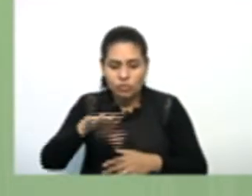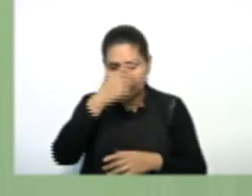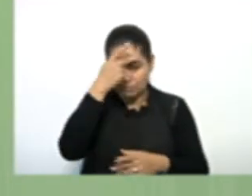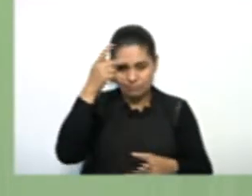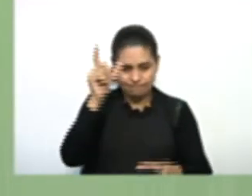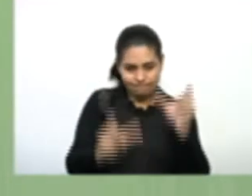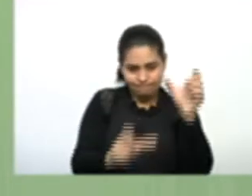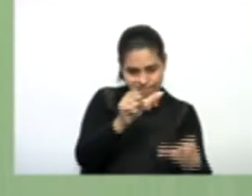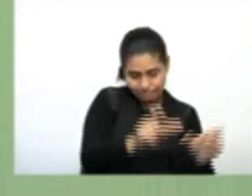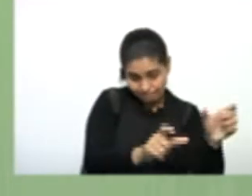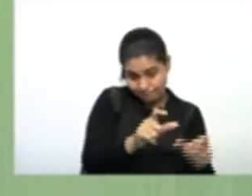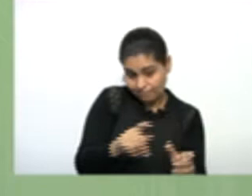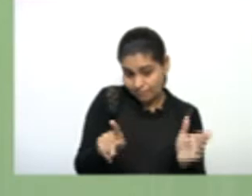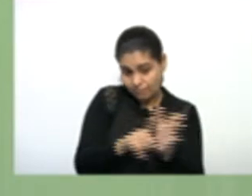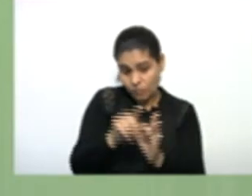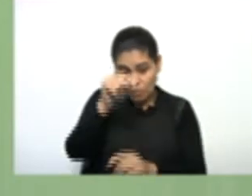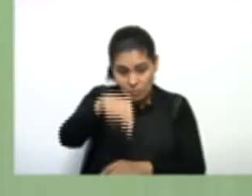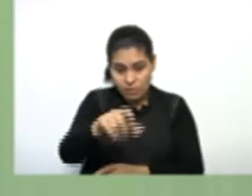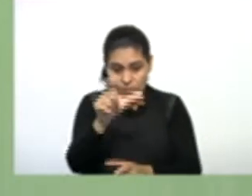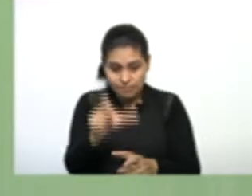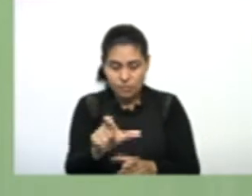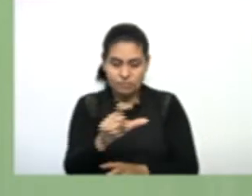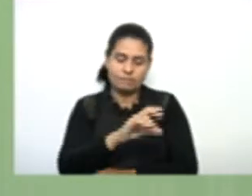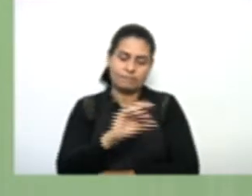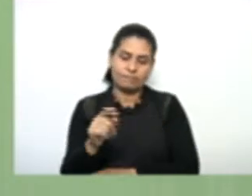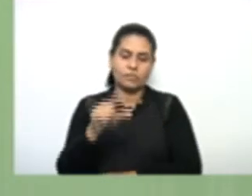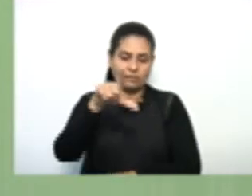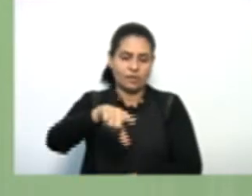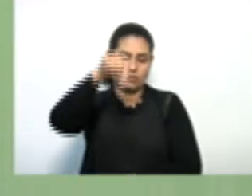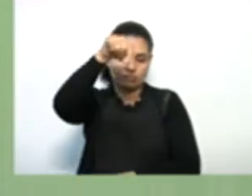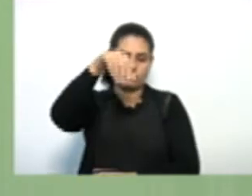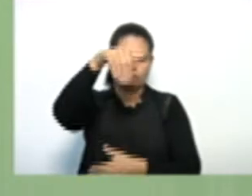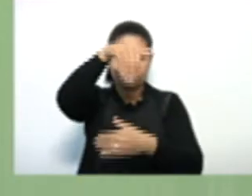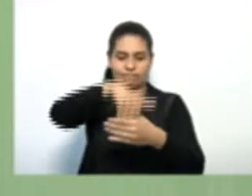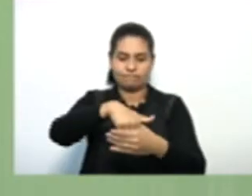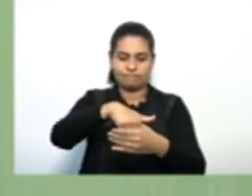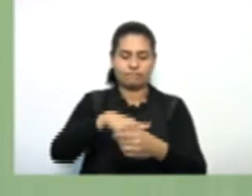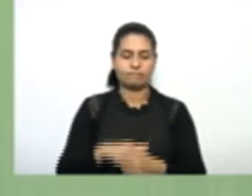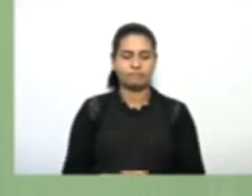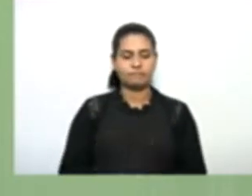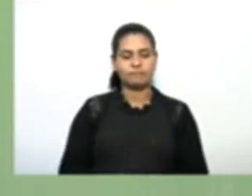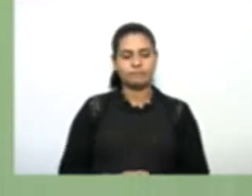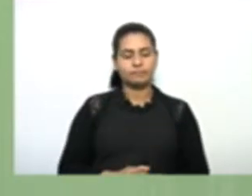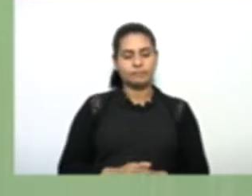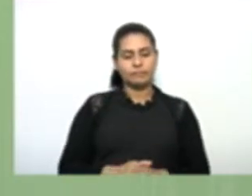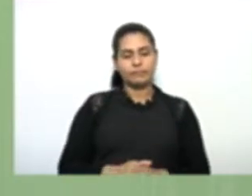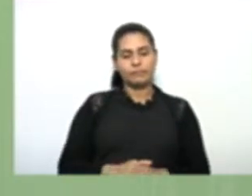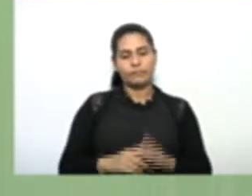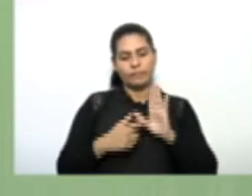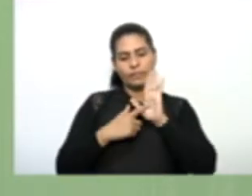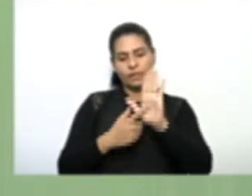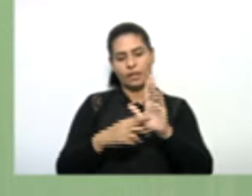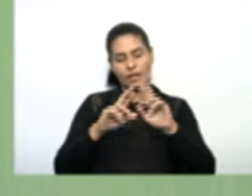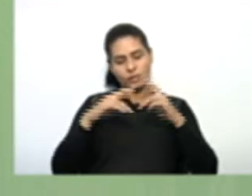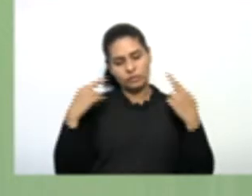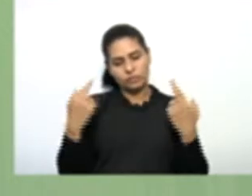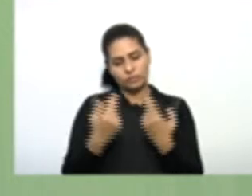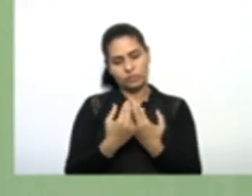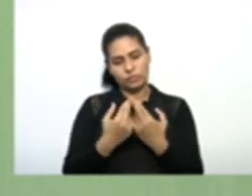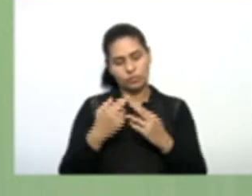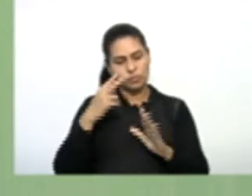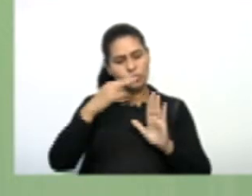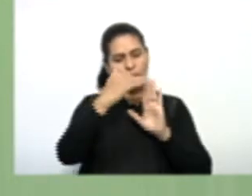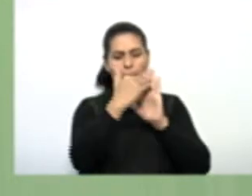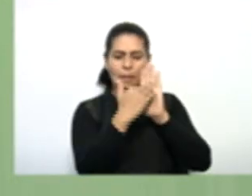custos. E são os próprios cooperados que vão votar essa taxa. Na Assembleia são apresentadas e